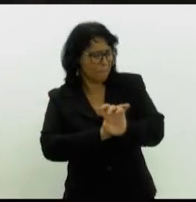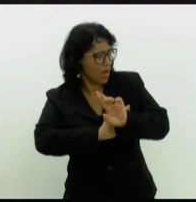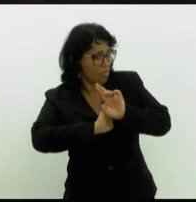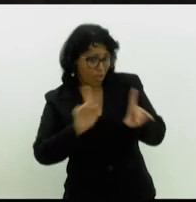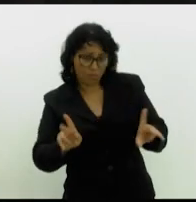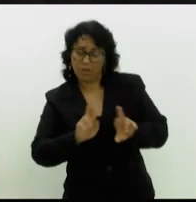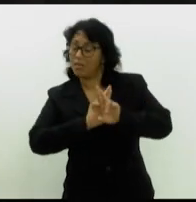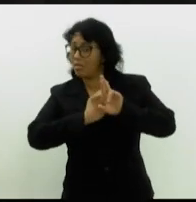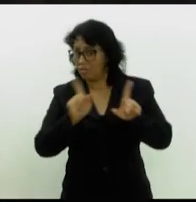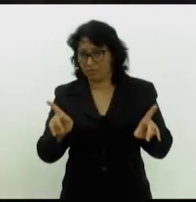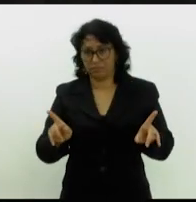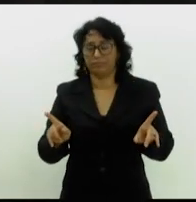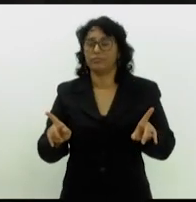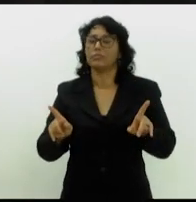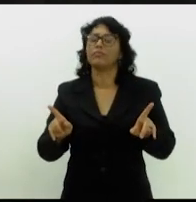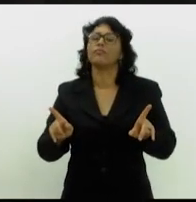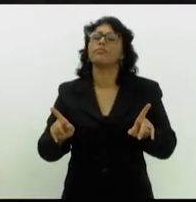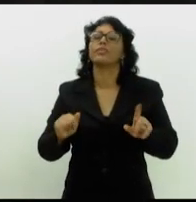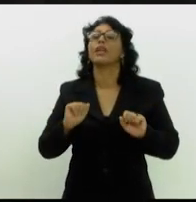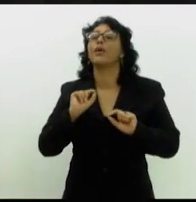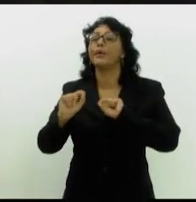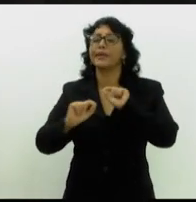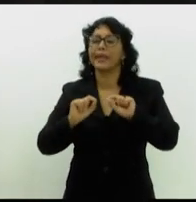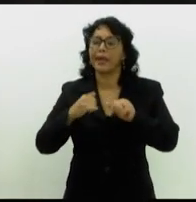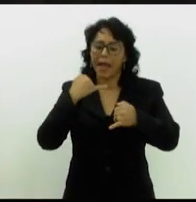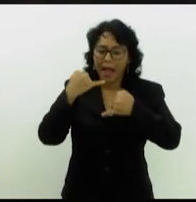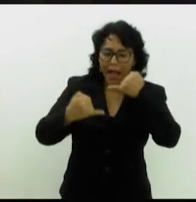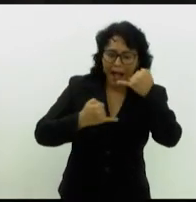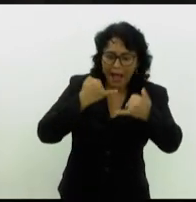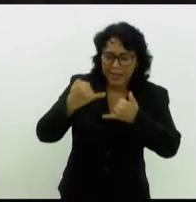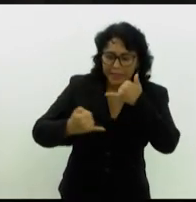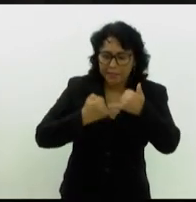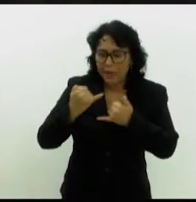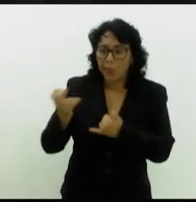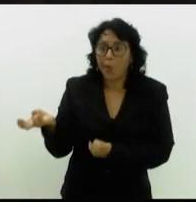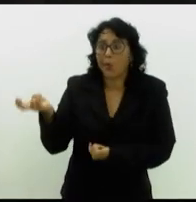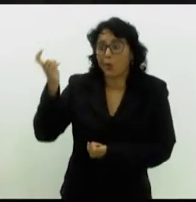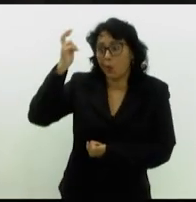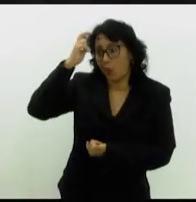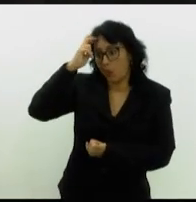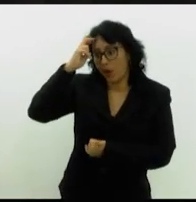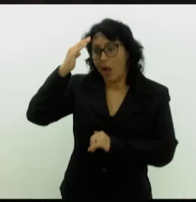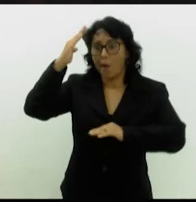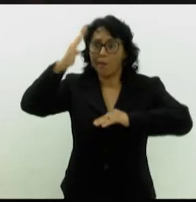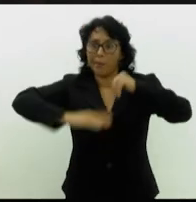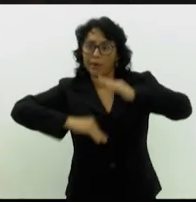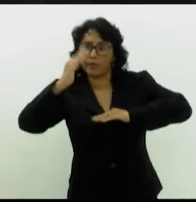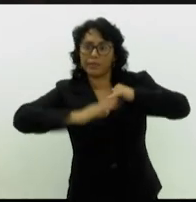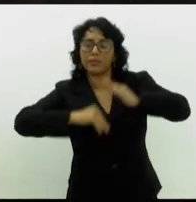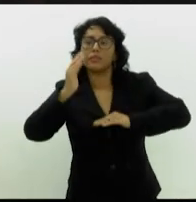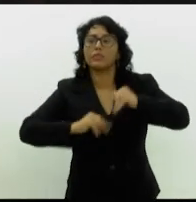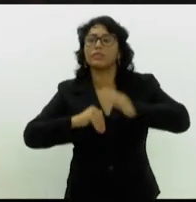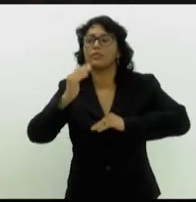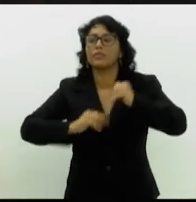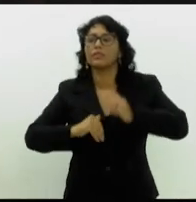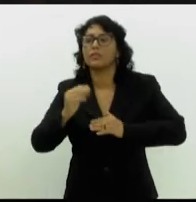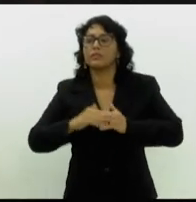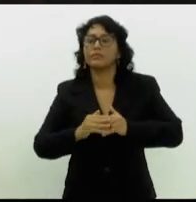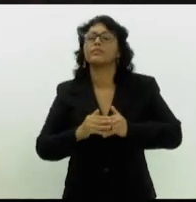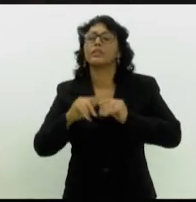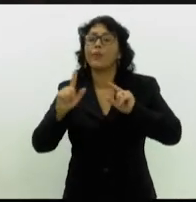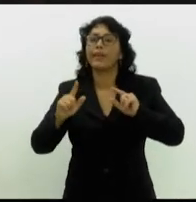culturais de todos os estado eles são aquele que faziam um trabalho relacionado a práticas